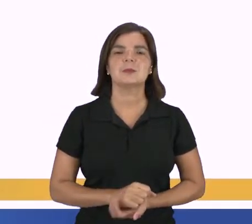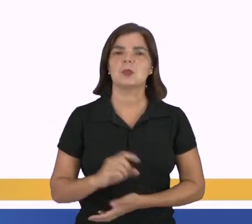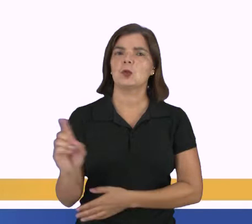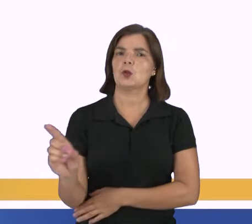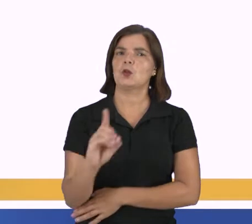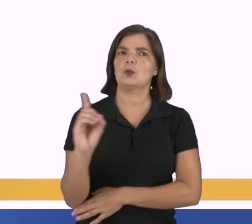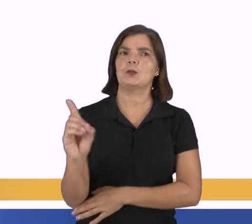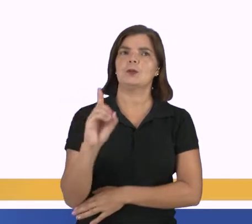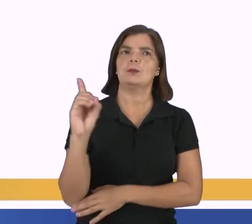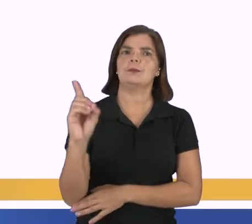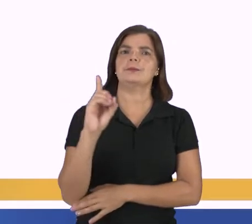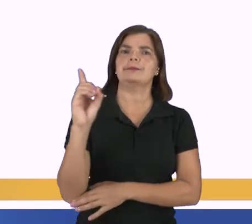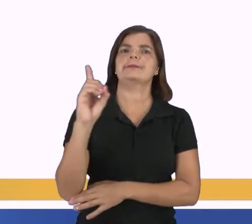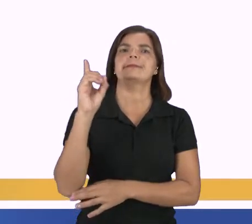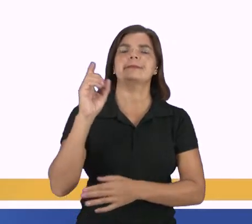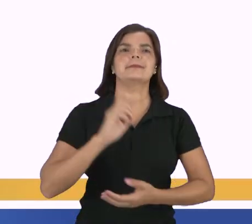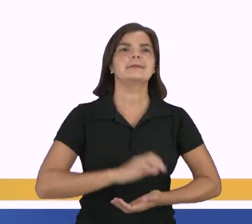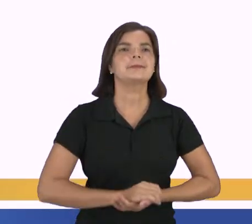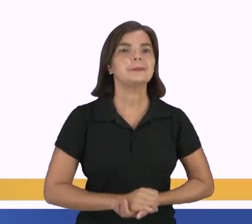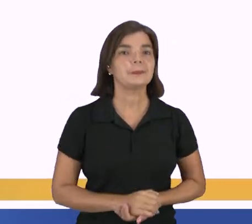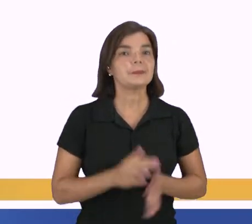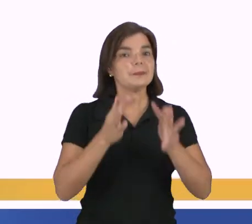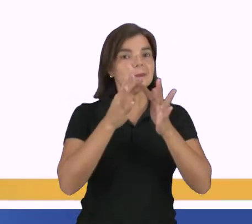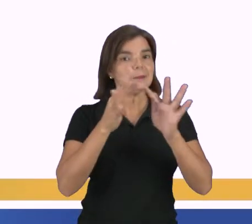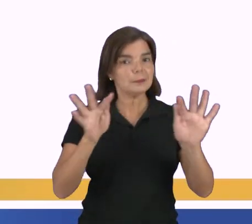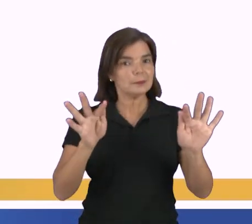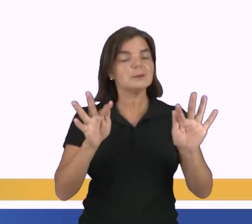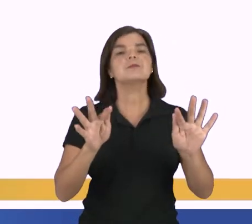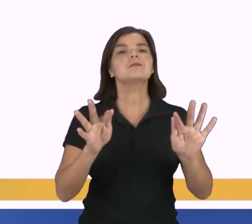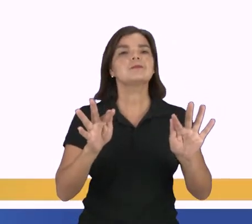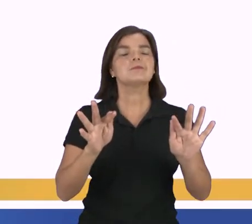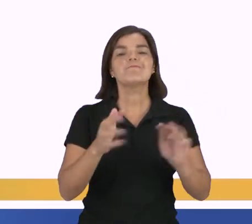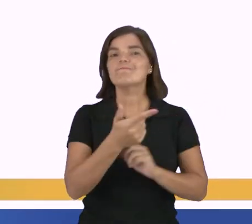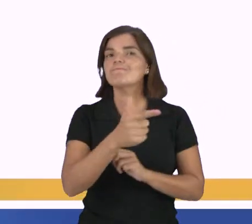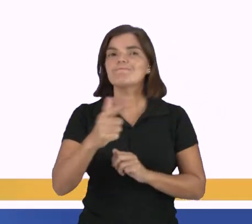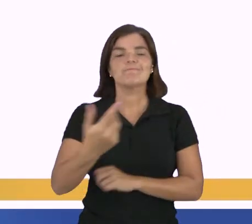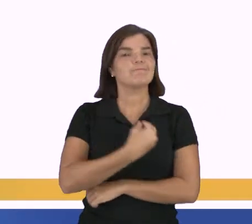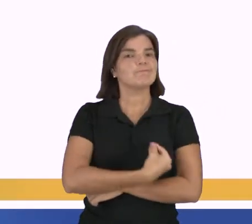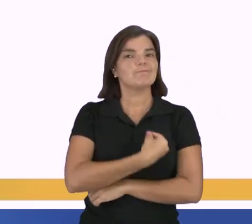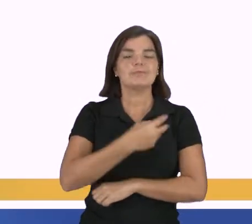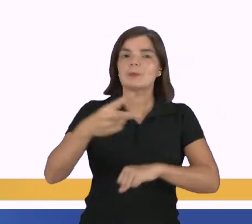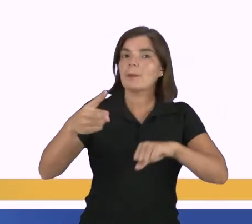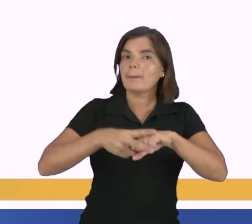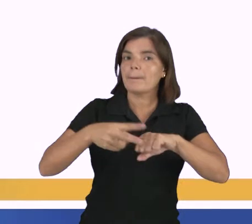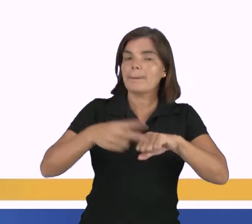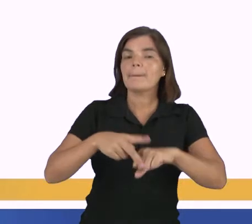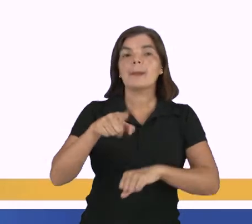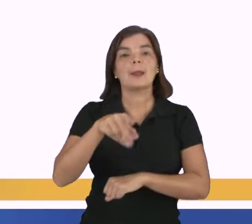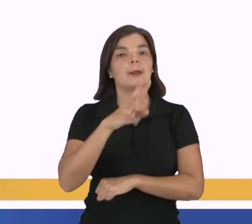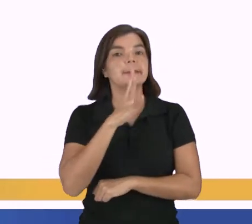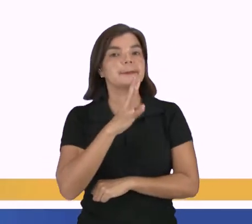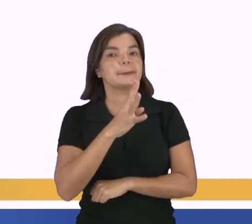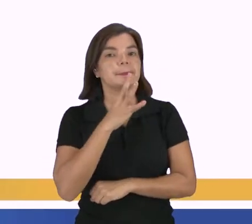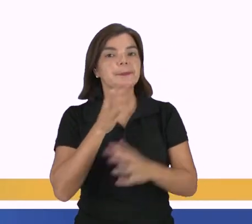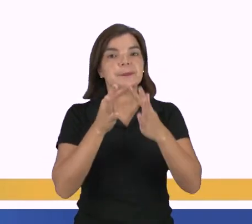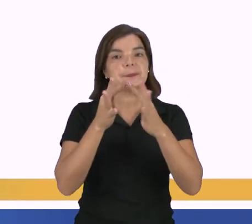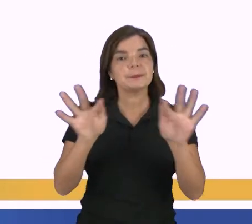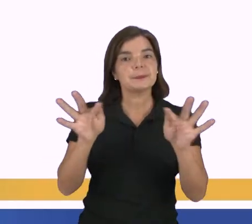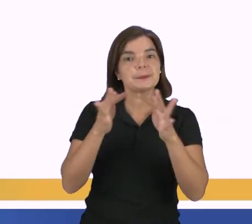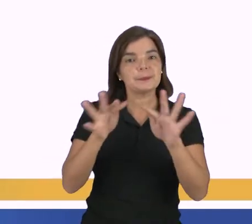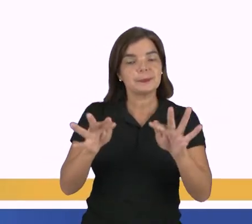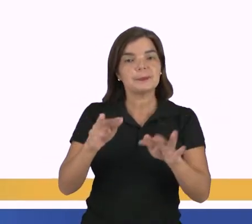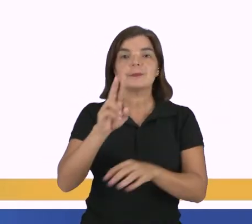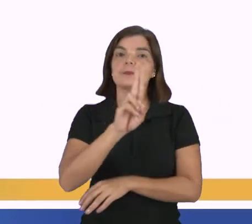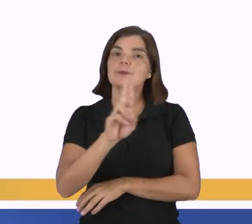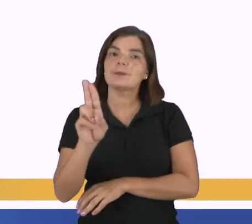dólar, tá certo? Então essas frases ali acima, elas não têm presença de verbo, então são conhecidas como frases